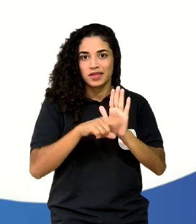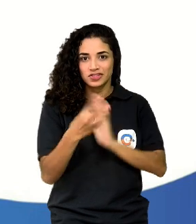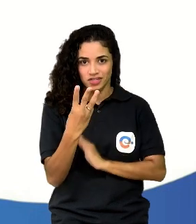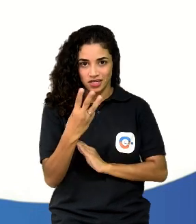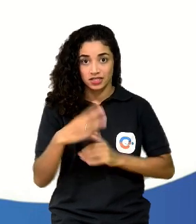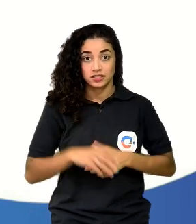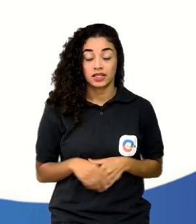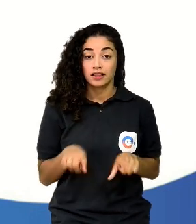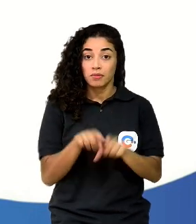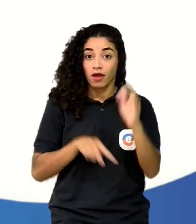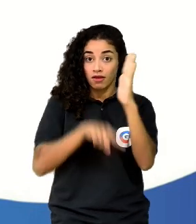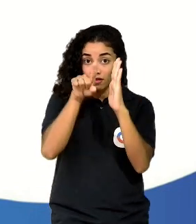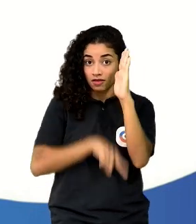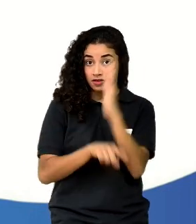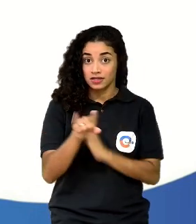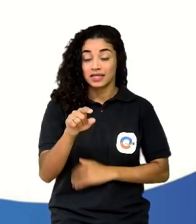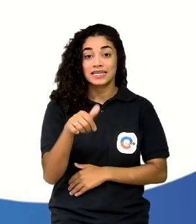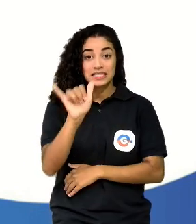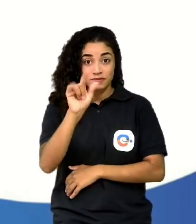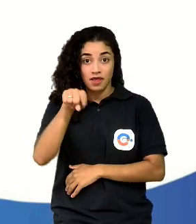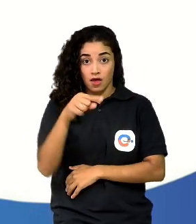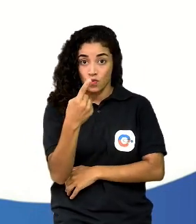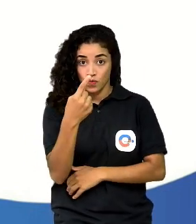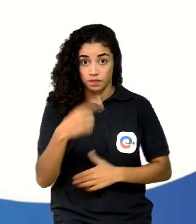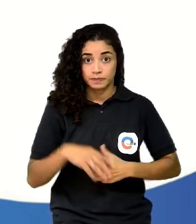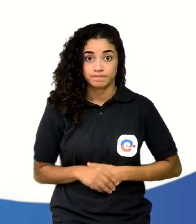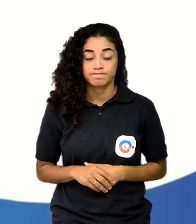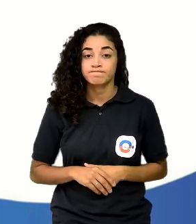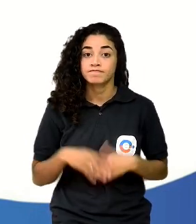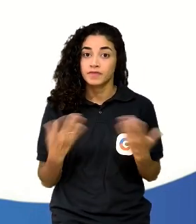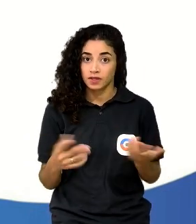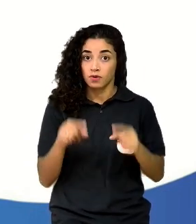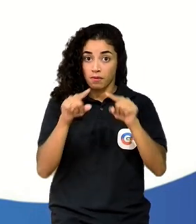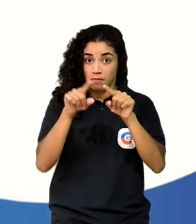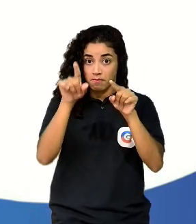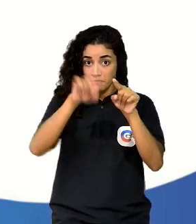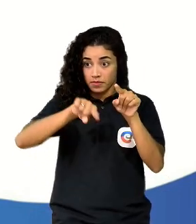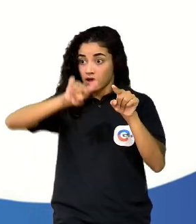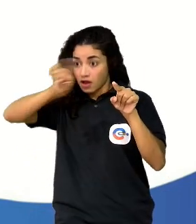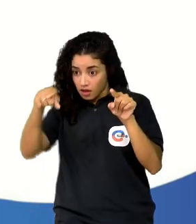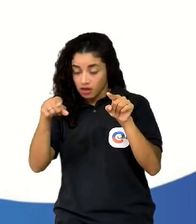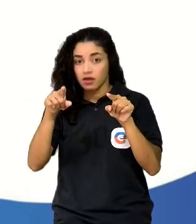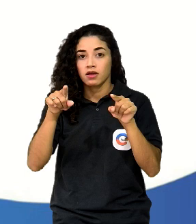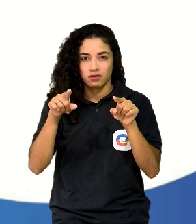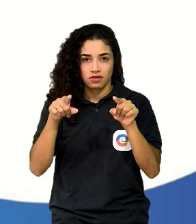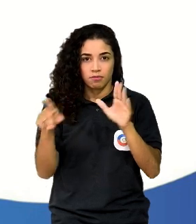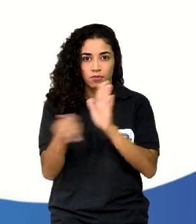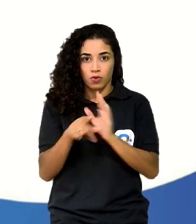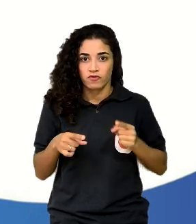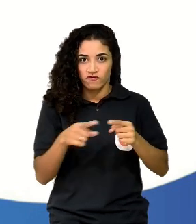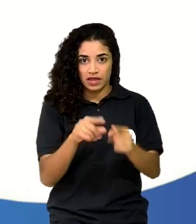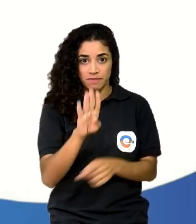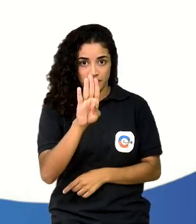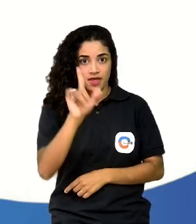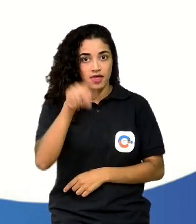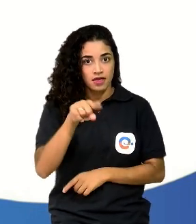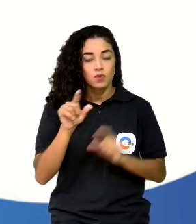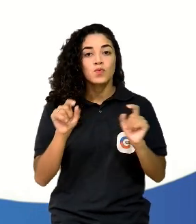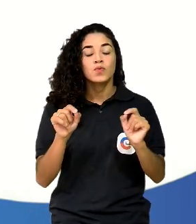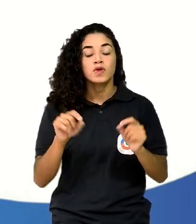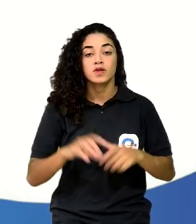relação a Y é 1. Então, o par ordenado do vértice B é